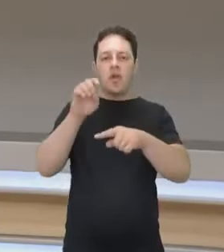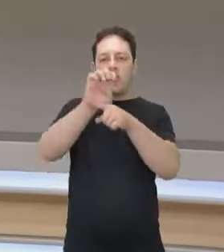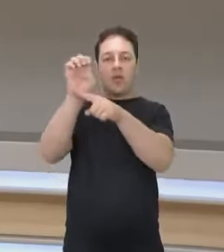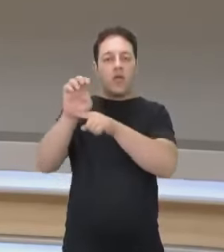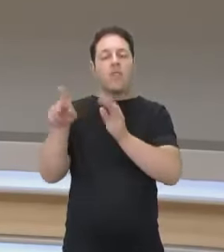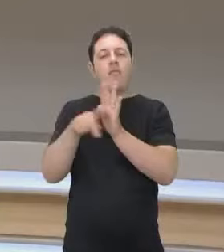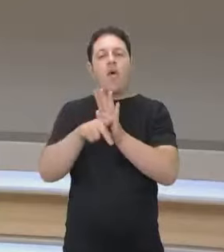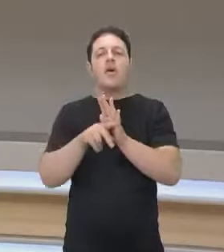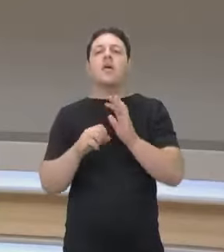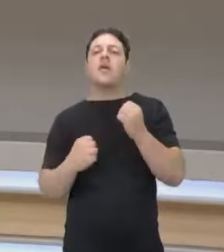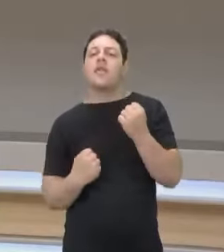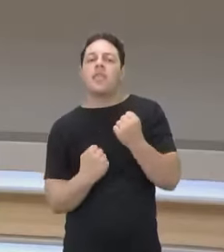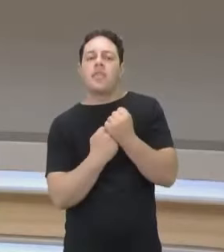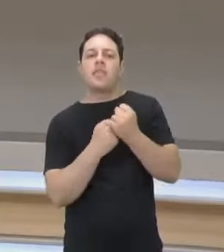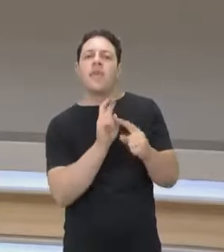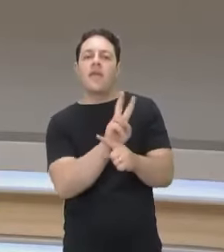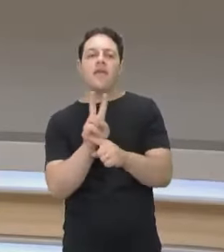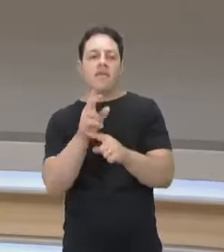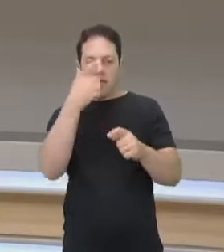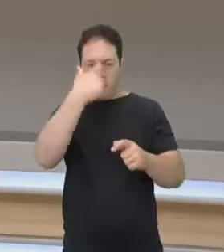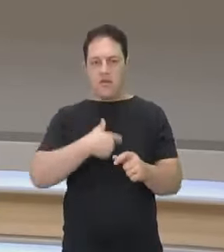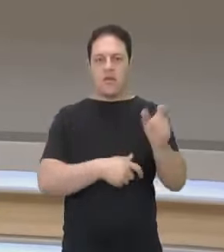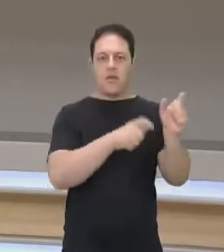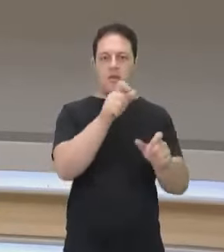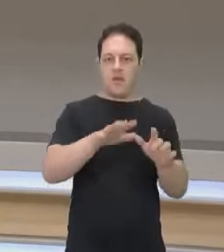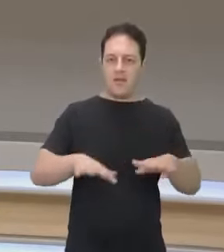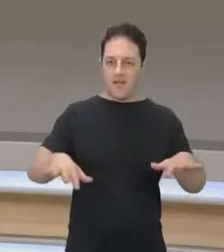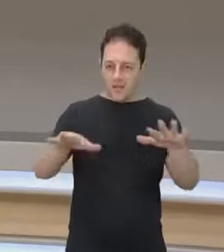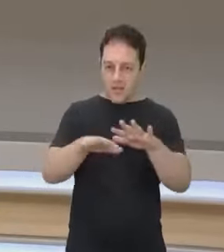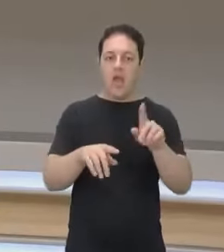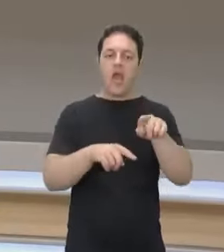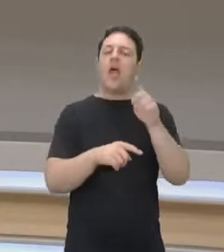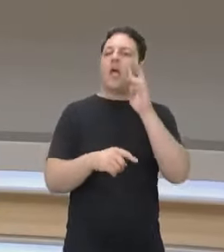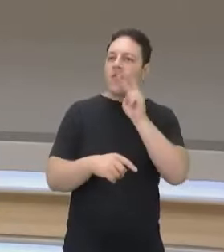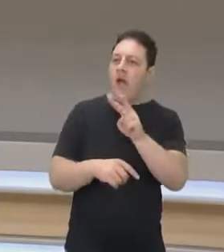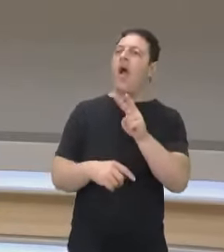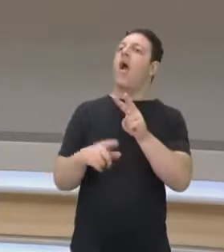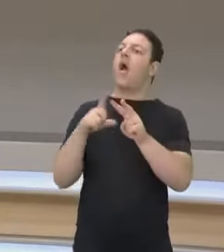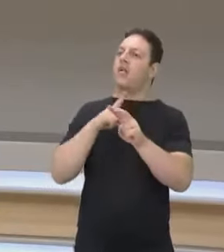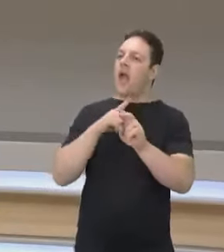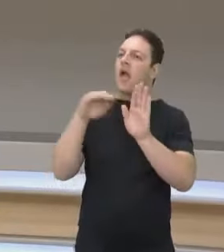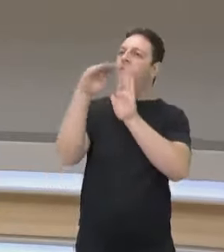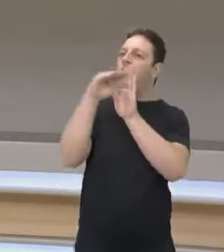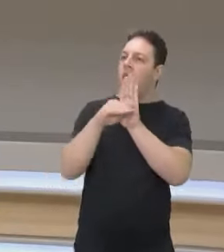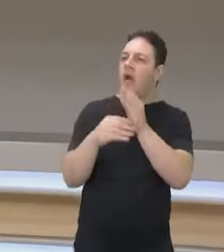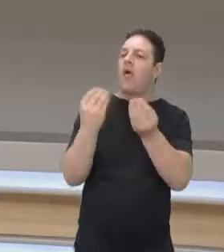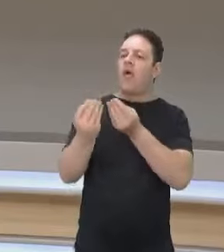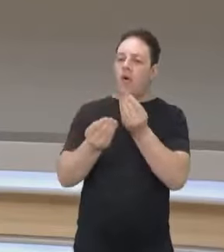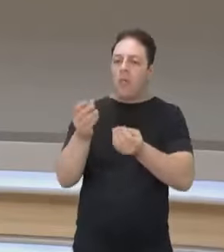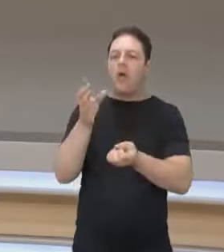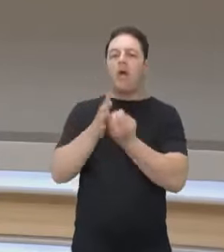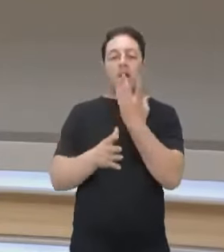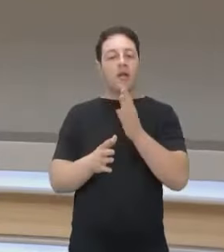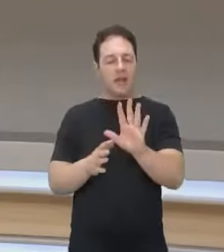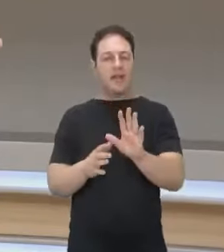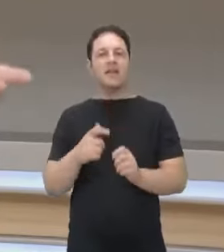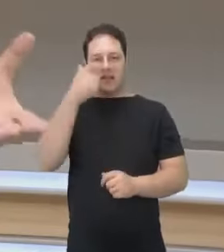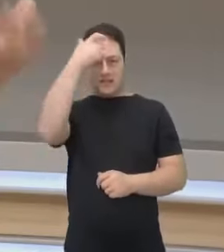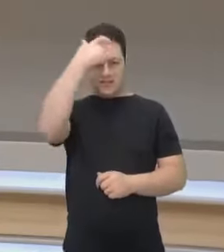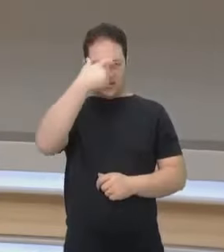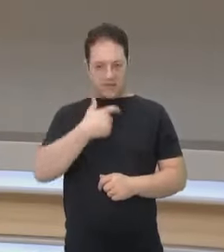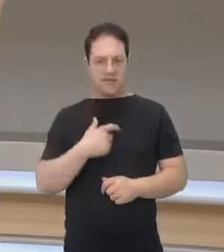têm operacionalidade, né, de forma que eles enxerguem que existem ações feitas e, como eu falei, cidadania não é